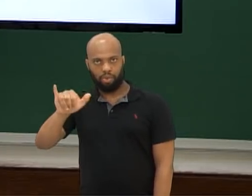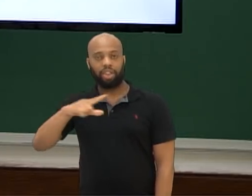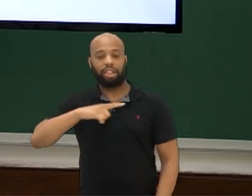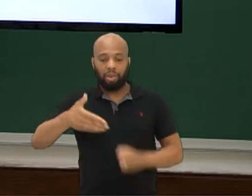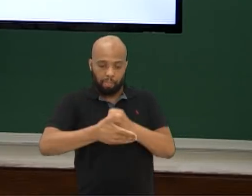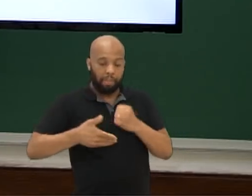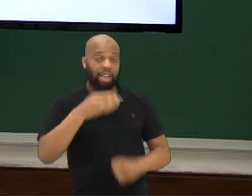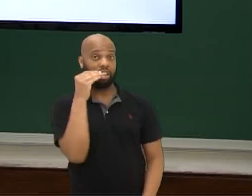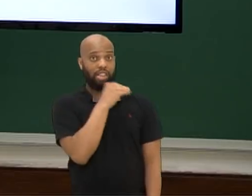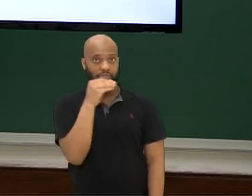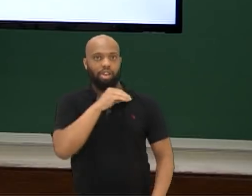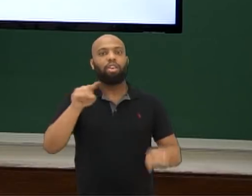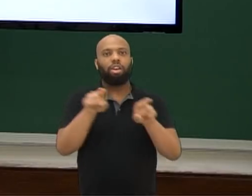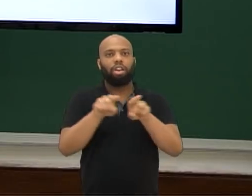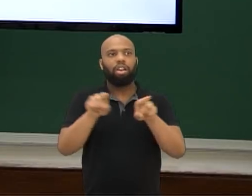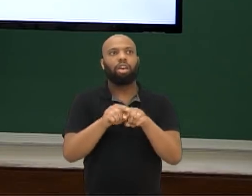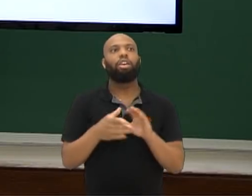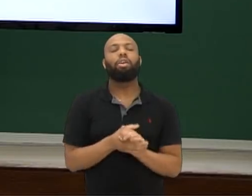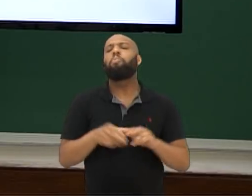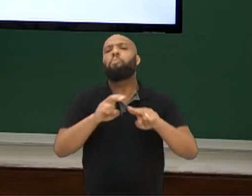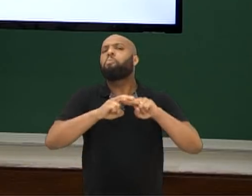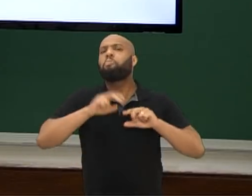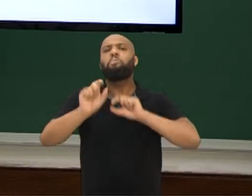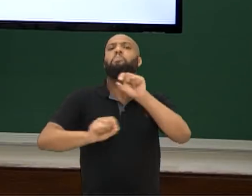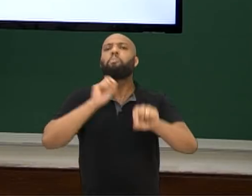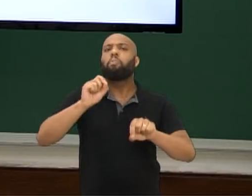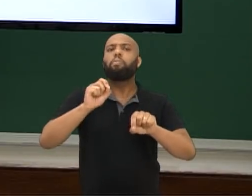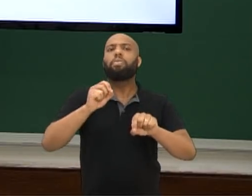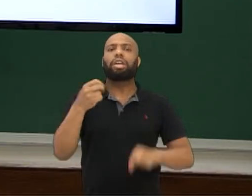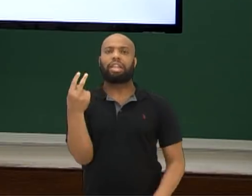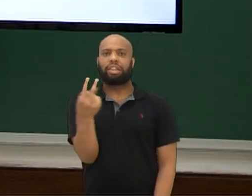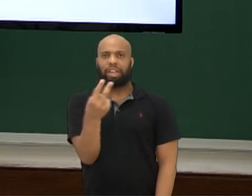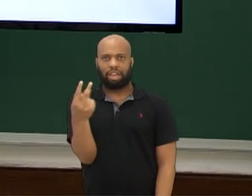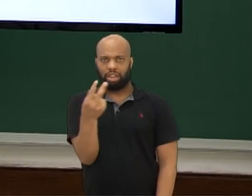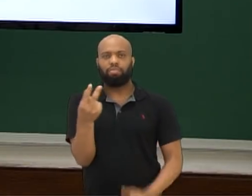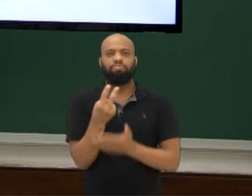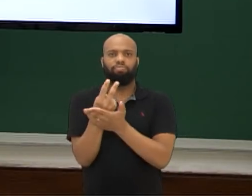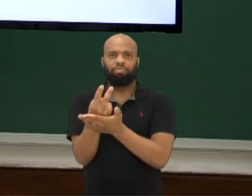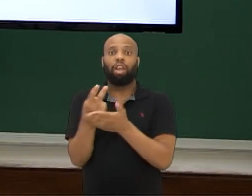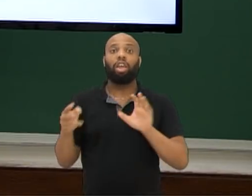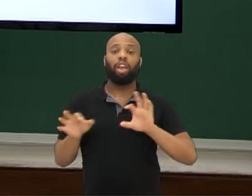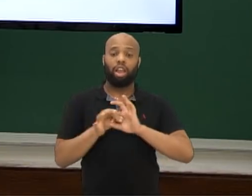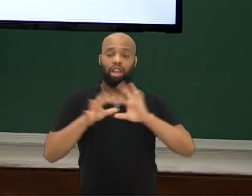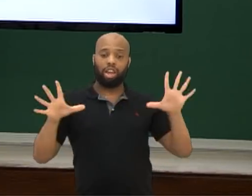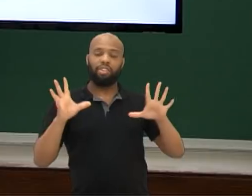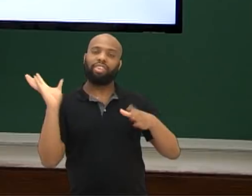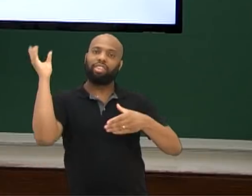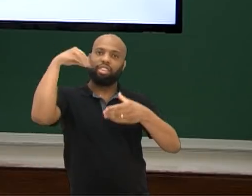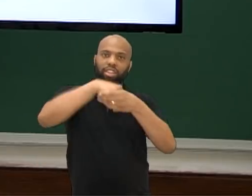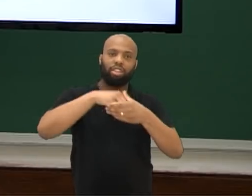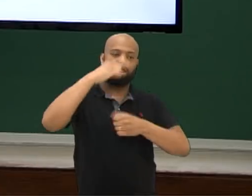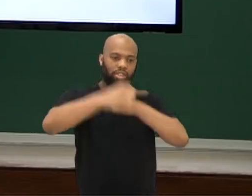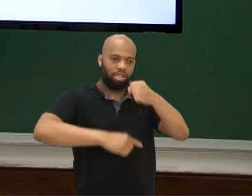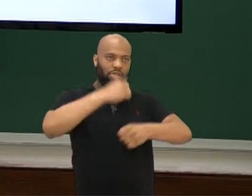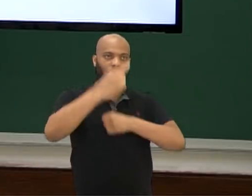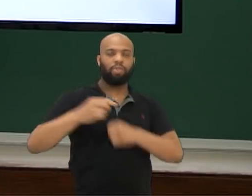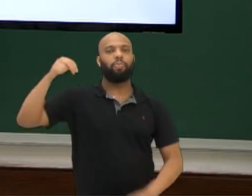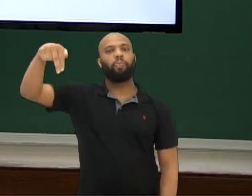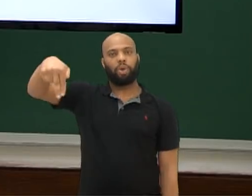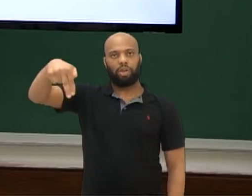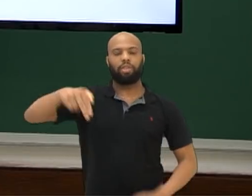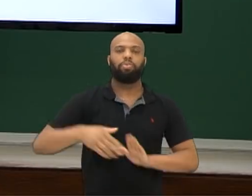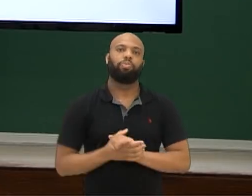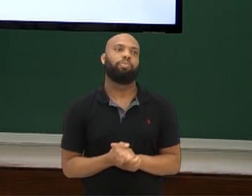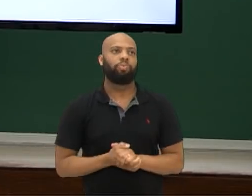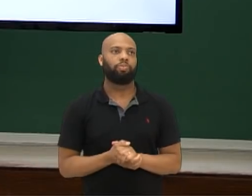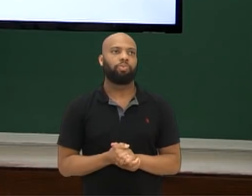básico fraco, né? E é devido, então, a esse par eletrônico livre que existe no átomo de nitrogênio, tá